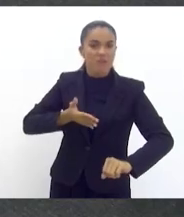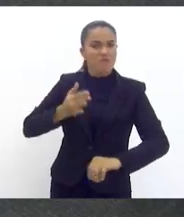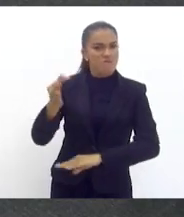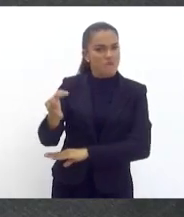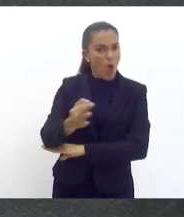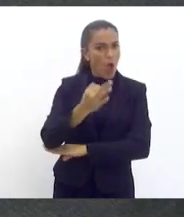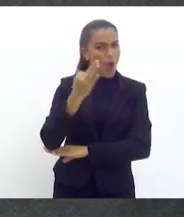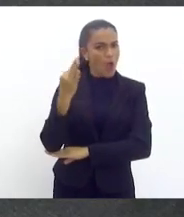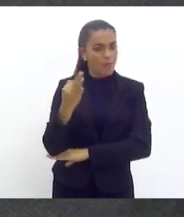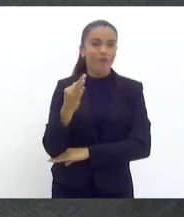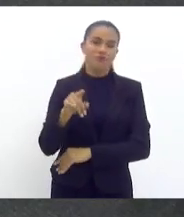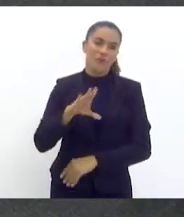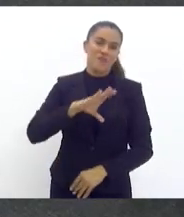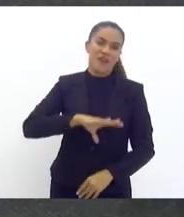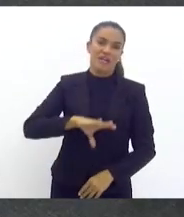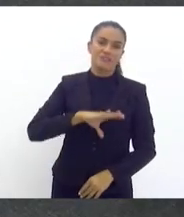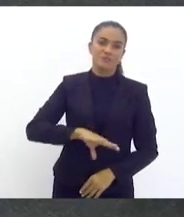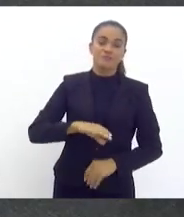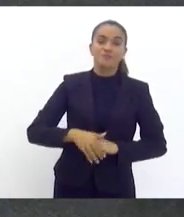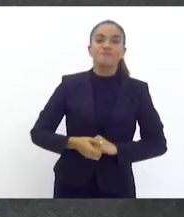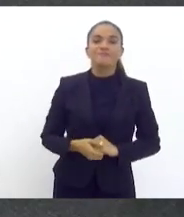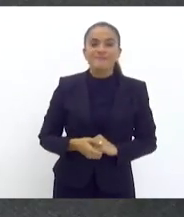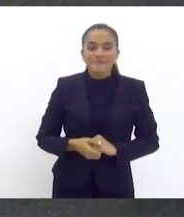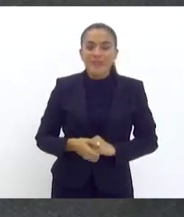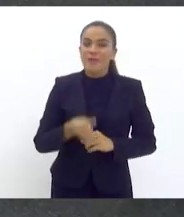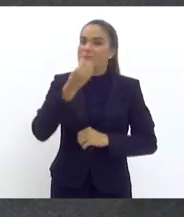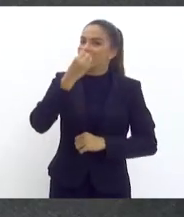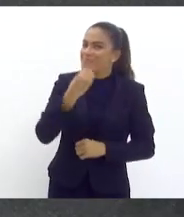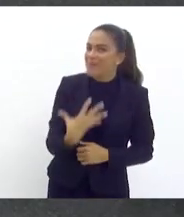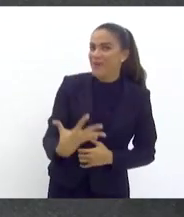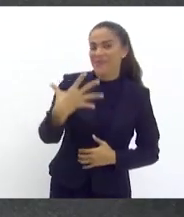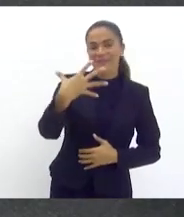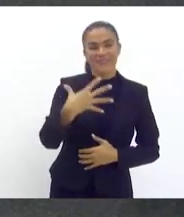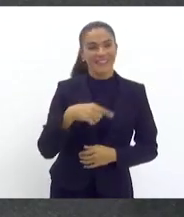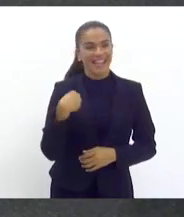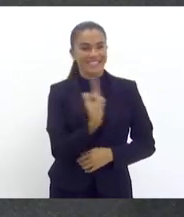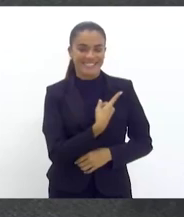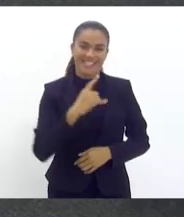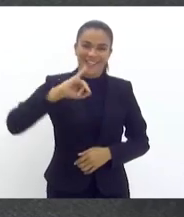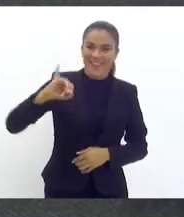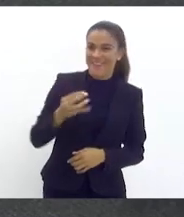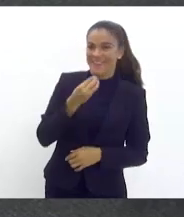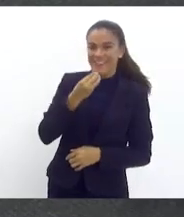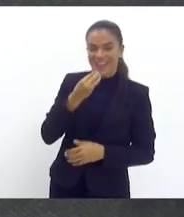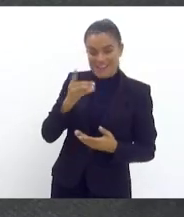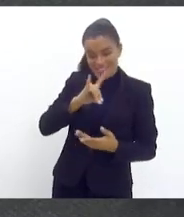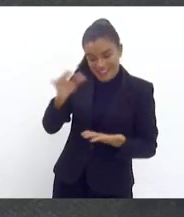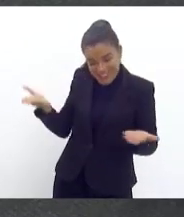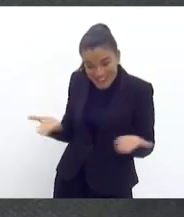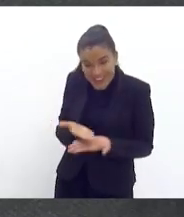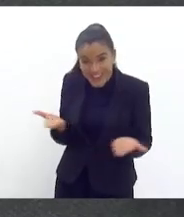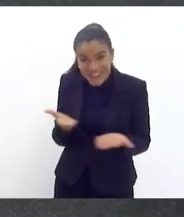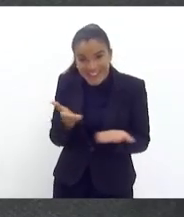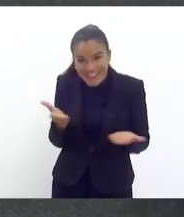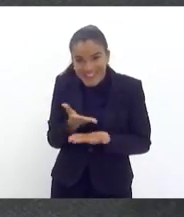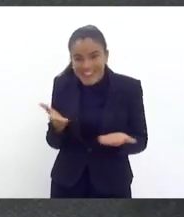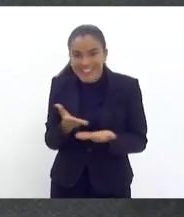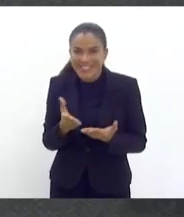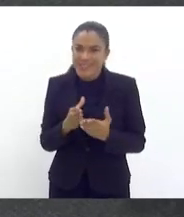formal, foi o Vasco da Gama. Que bom que a gente está tendo a oportunidade, no dia de hoje,